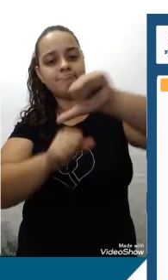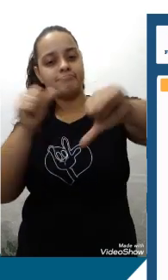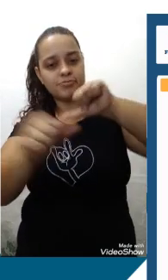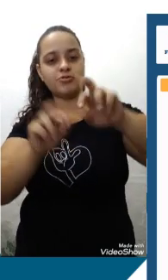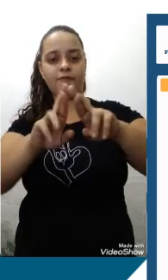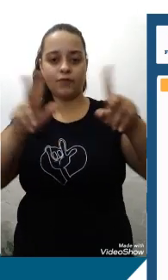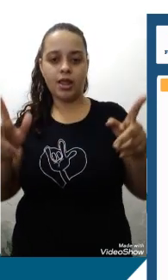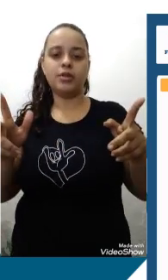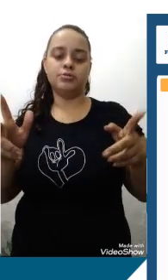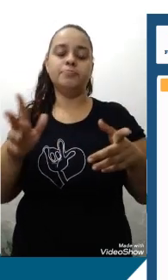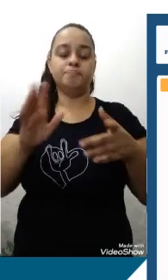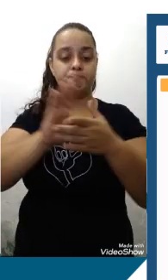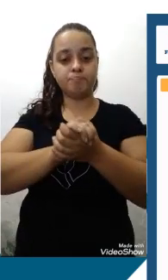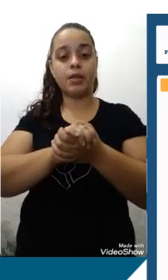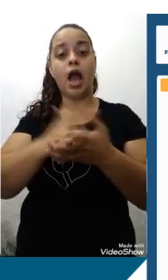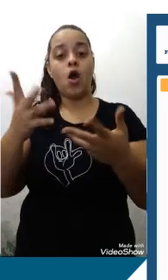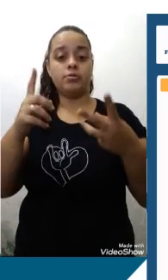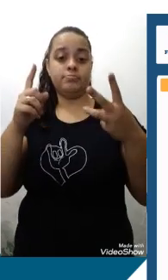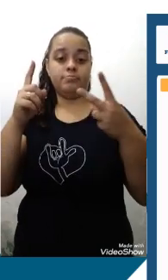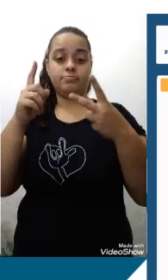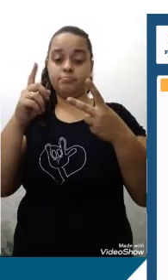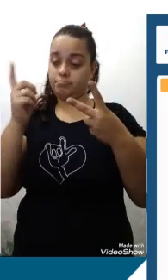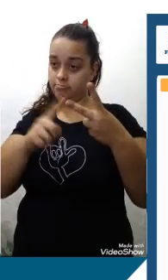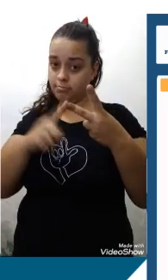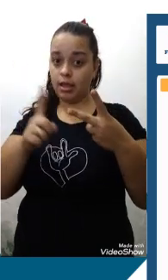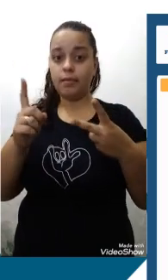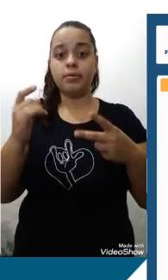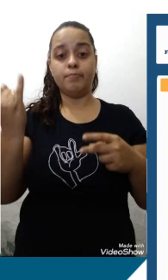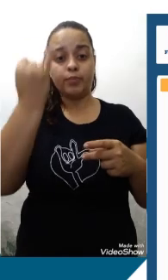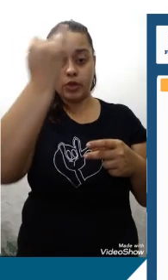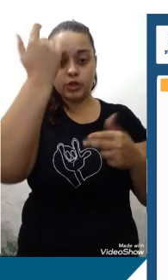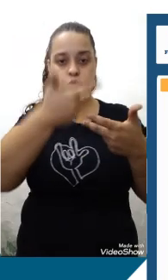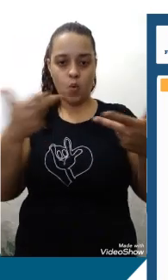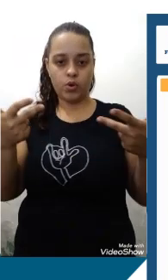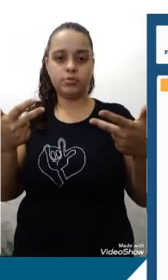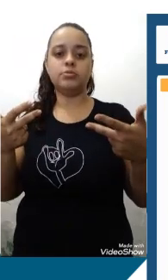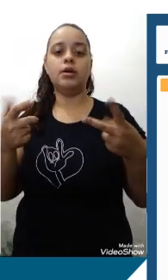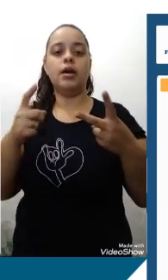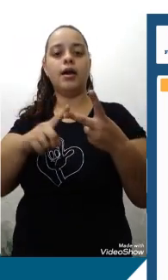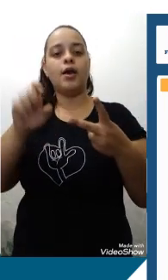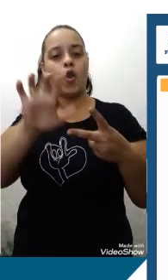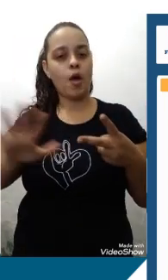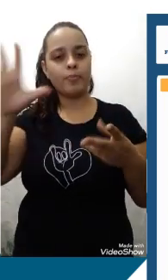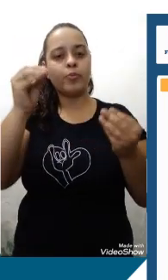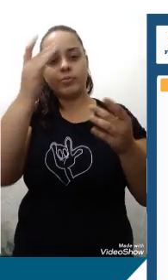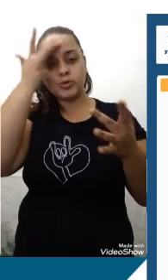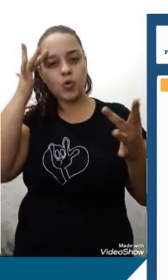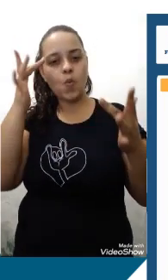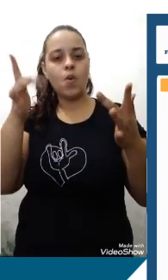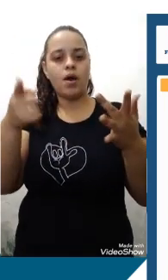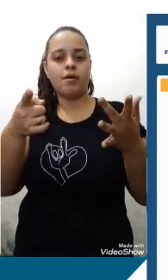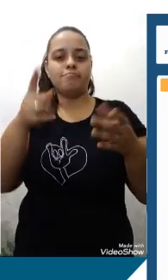vai resultar em alguns problemas no contato. Segunda coisa que é importante a gente destacar é que, embora boa parte da Europa tenha se envolvido nesse